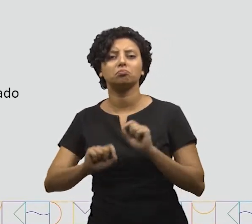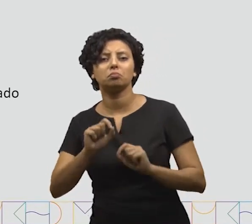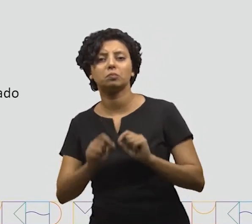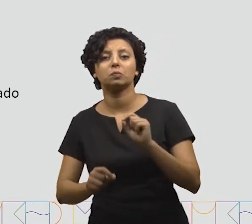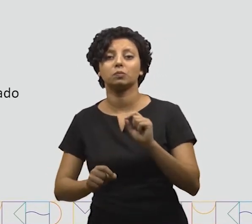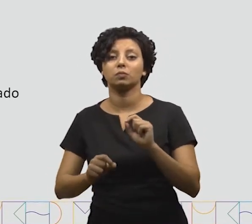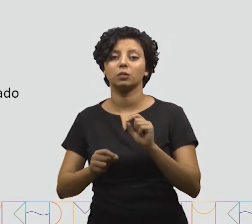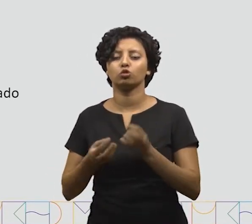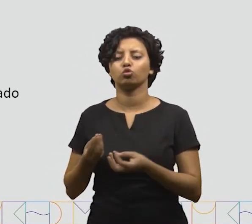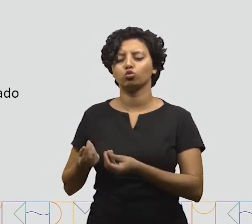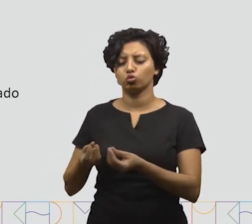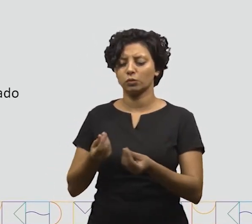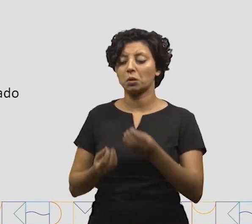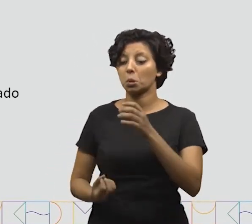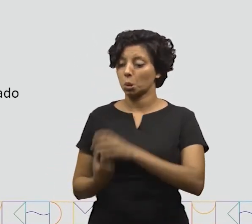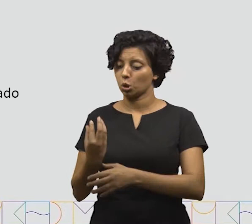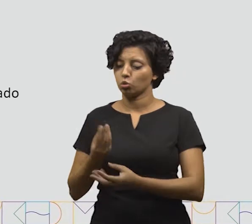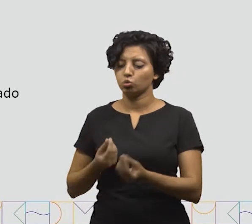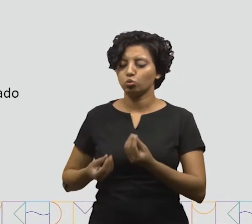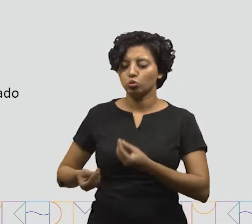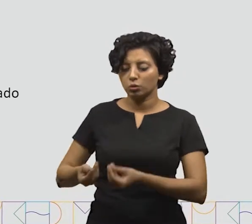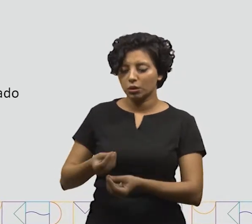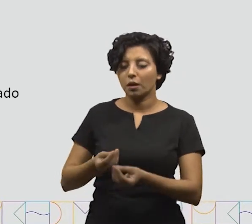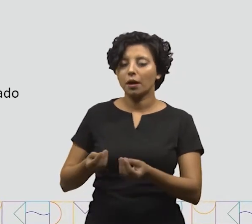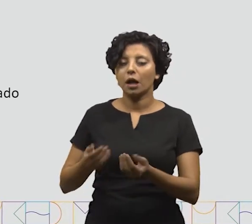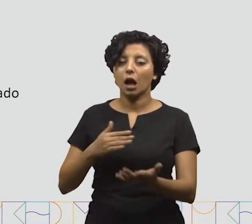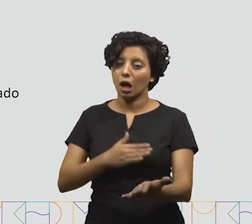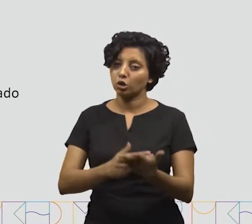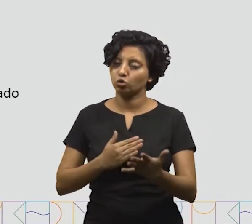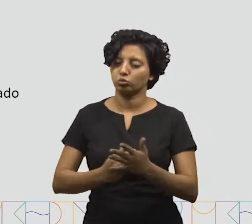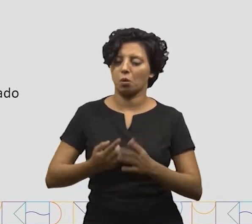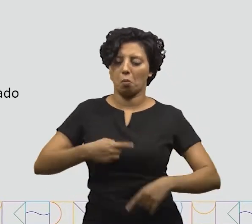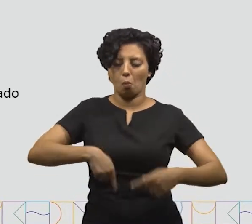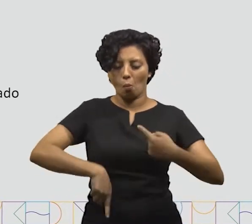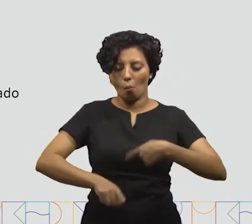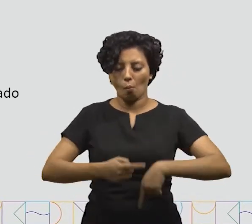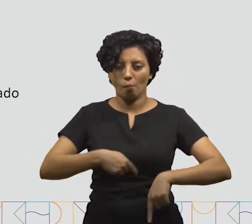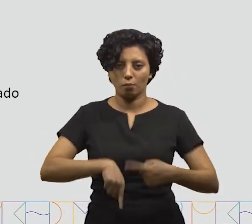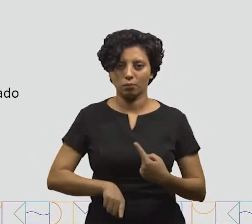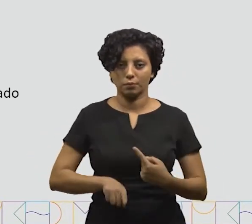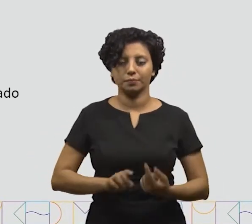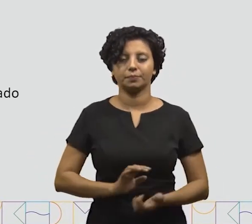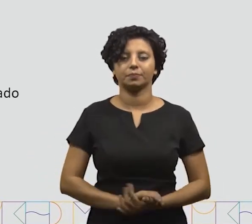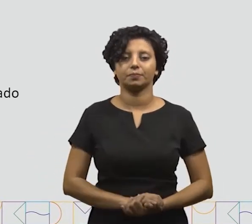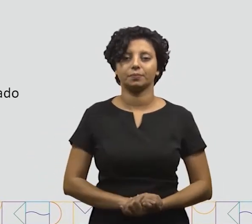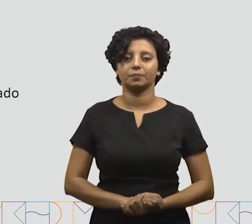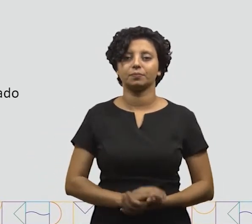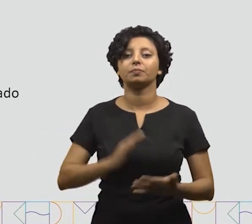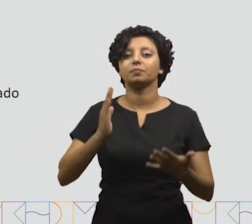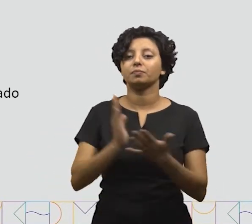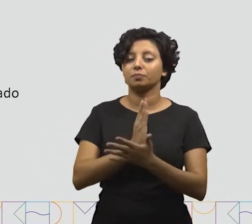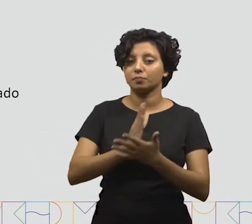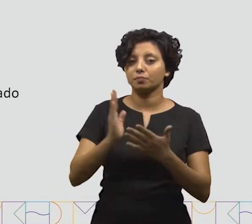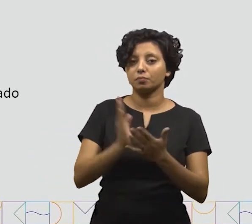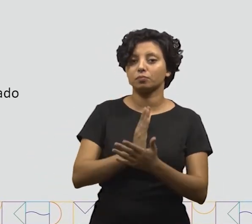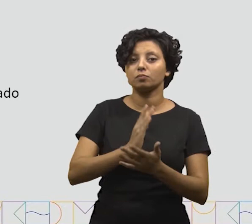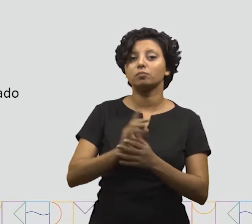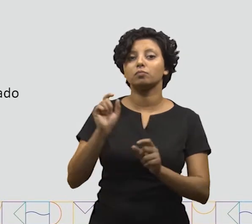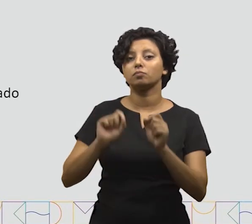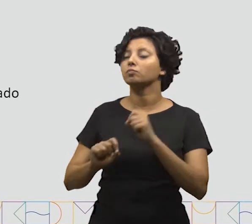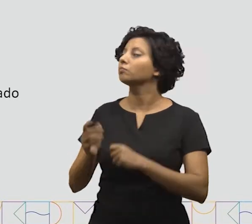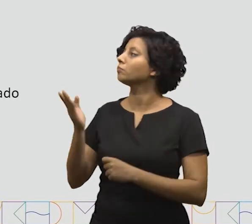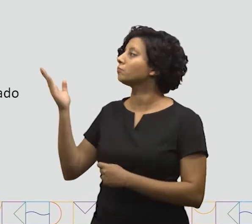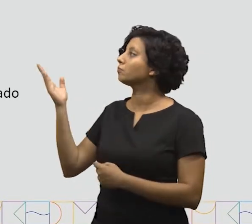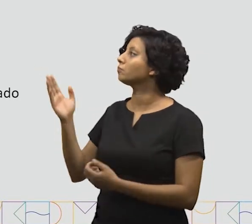produzir substâncias que participam desse processo de digestão dos alimentos. Alguns deles são